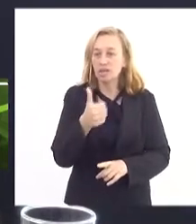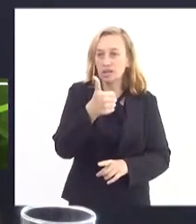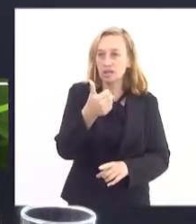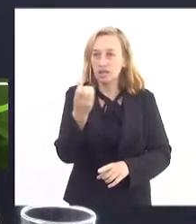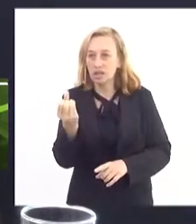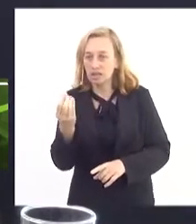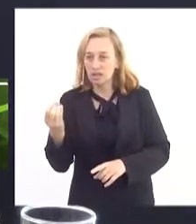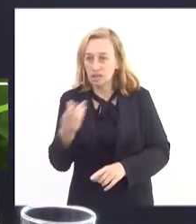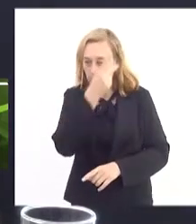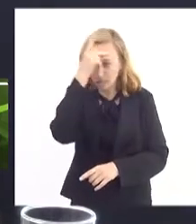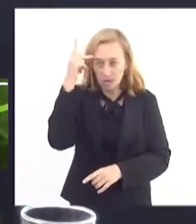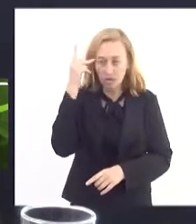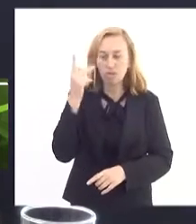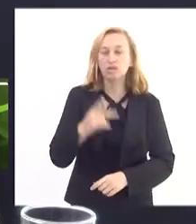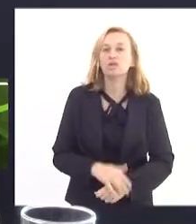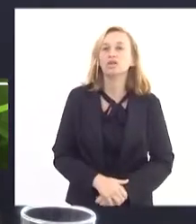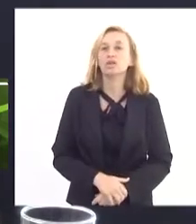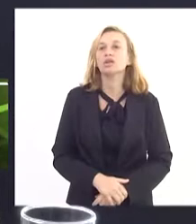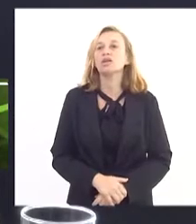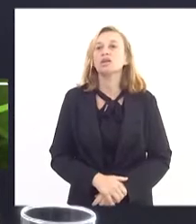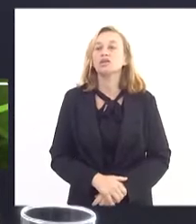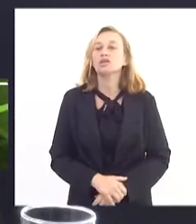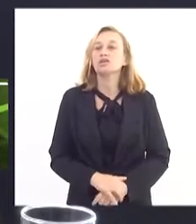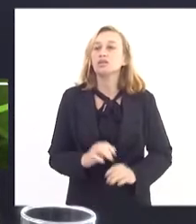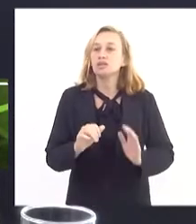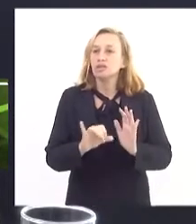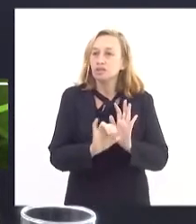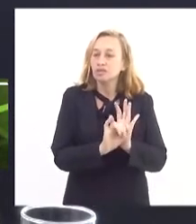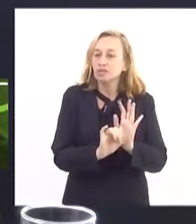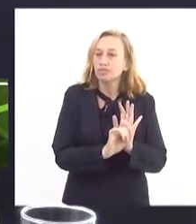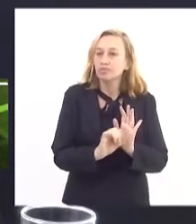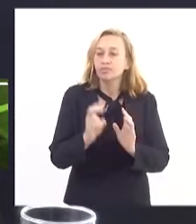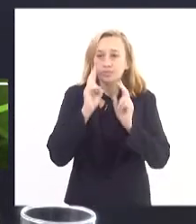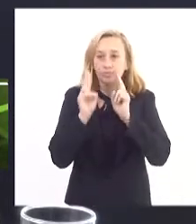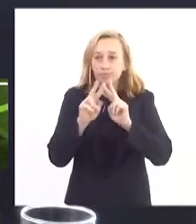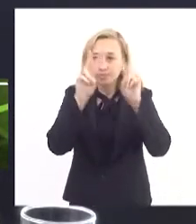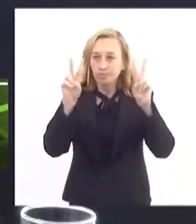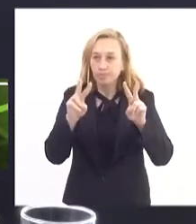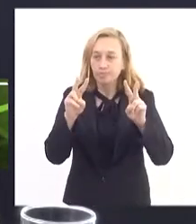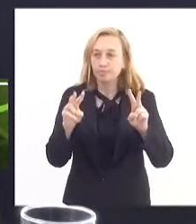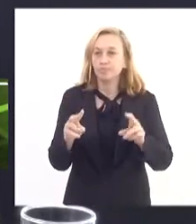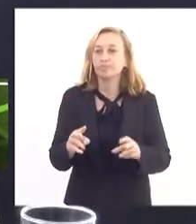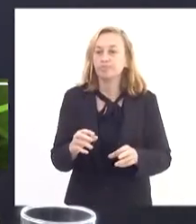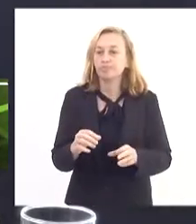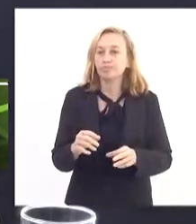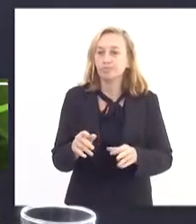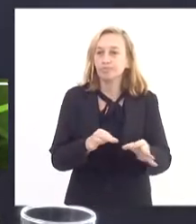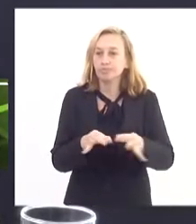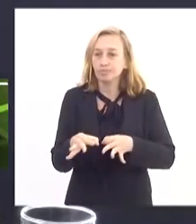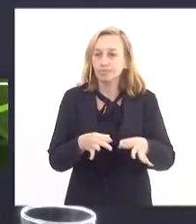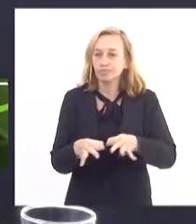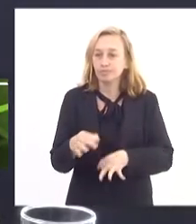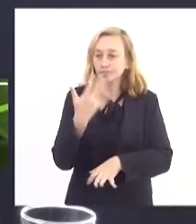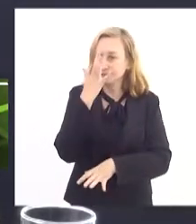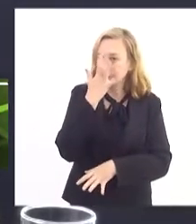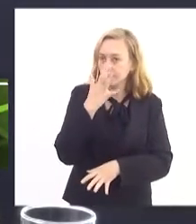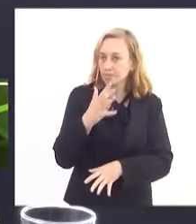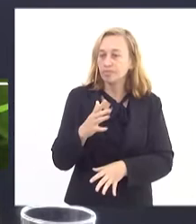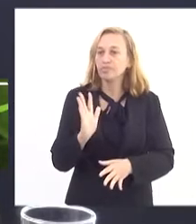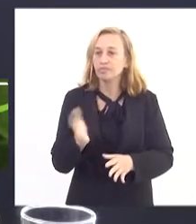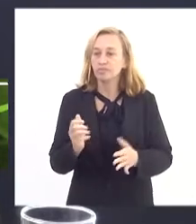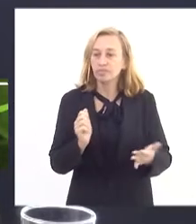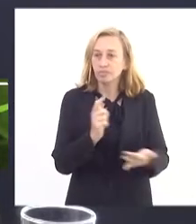nós já conseguimos treinar 150 pessoas. A identidade visual do projeto foi feita agora em fevereiro. Bens e materiais de consumo, já